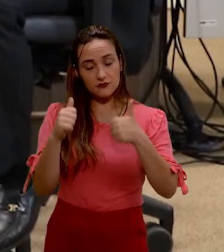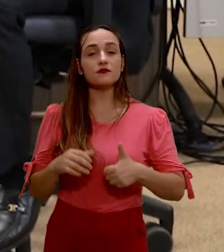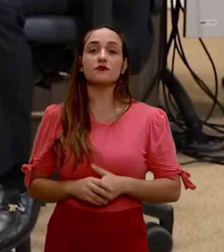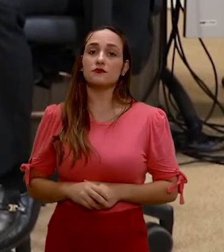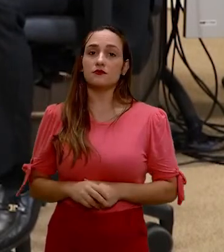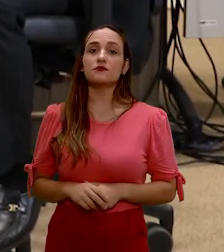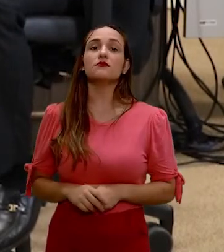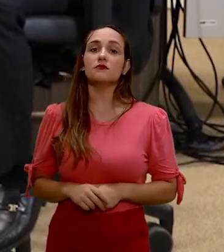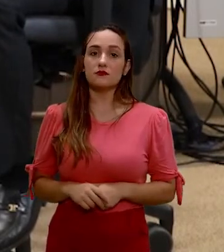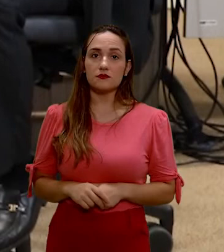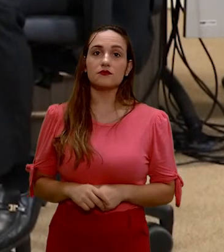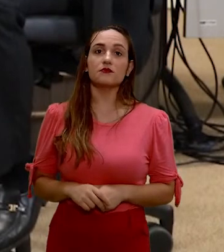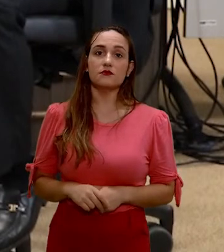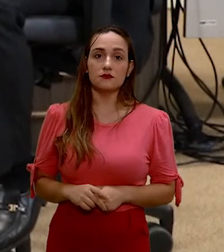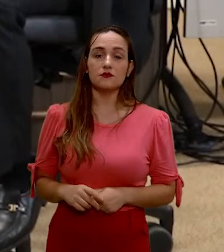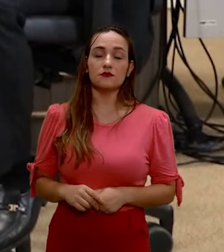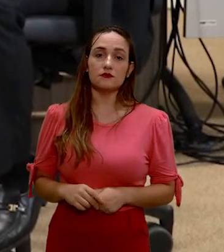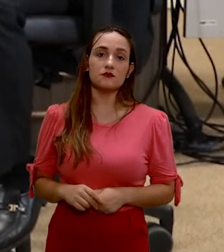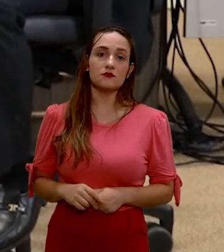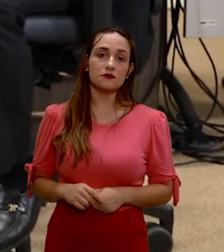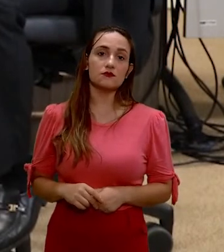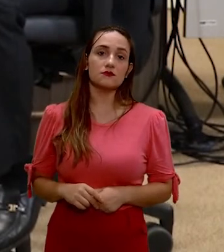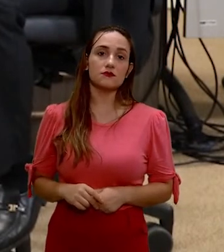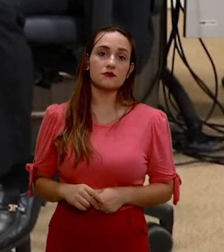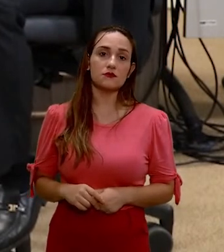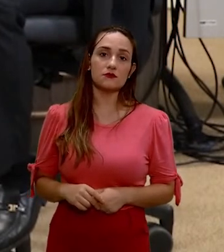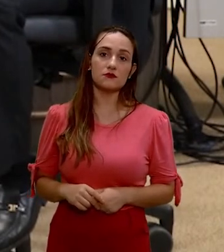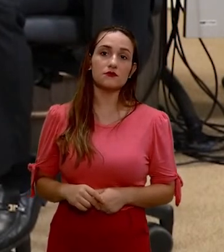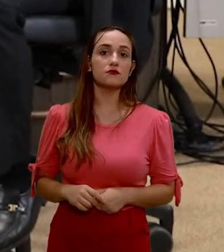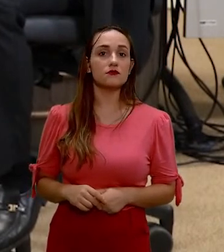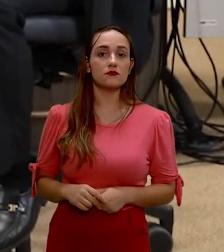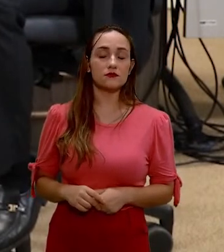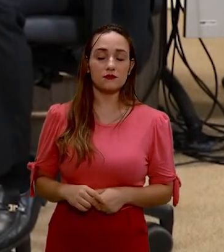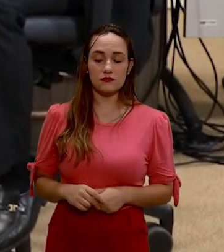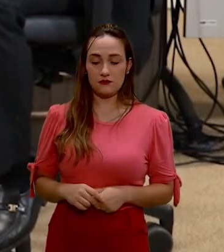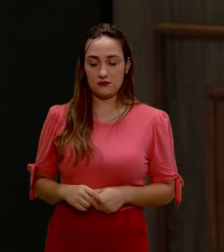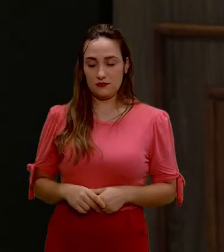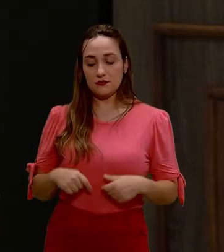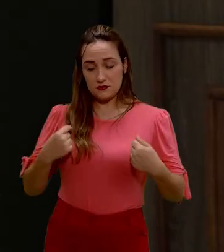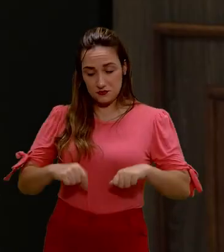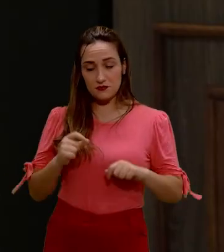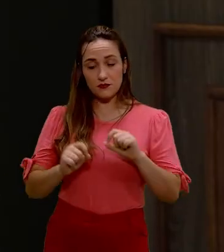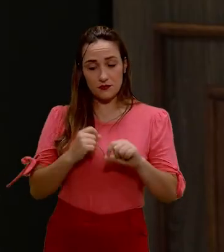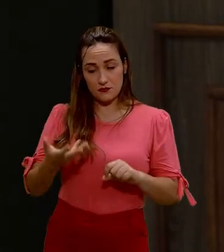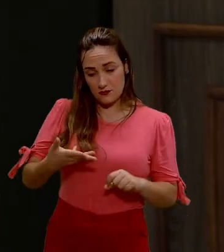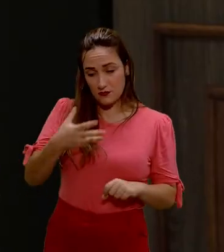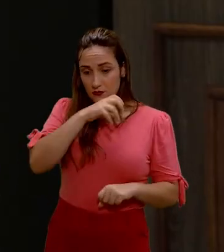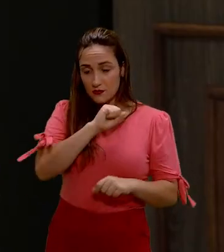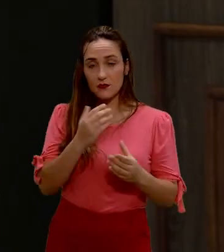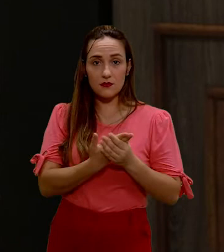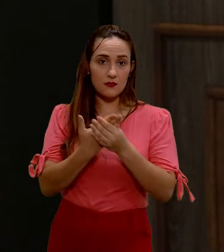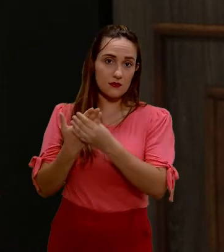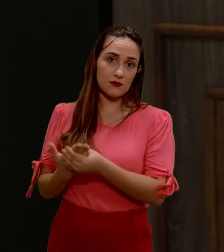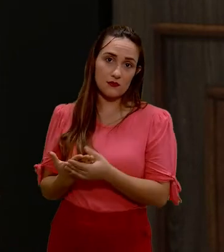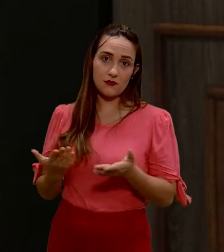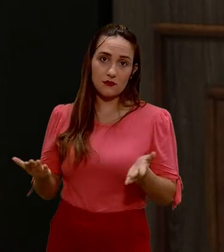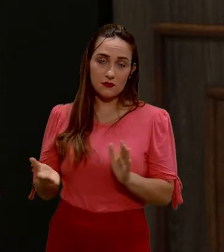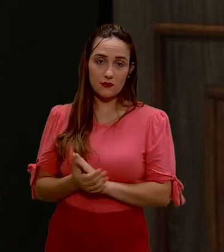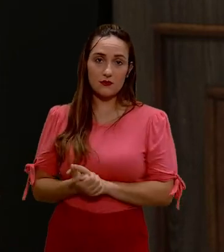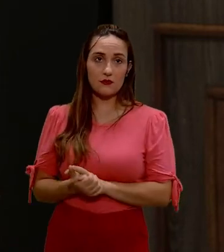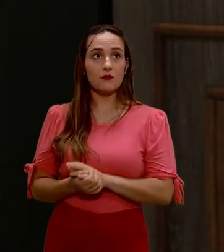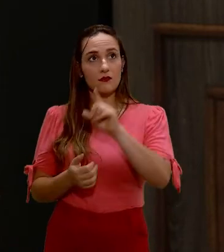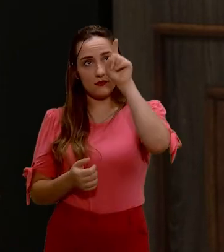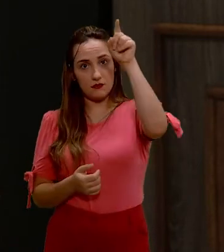né? Ou seja, da gente poder dar uma maior efetividade. Agora,